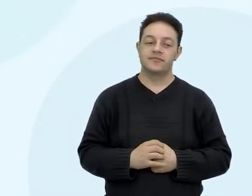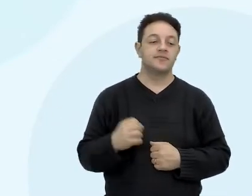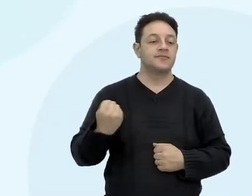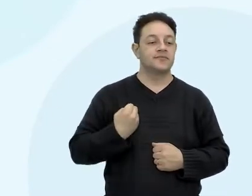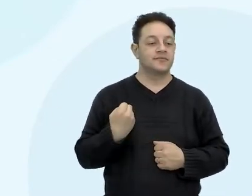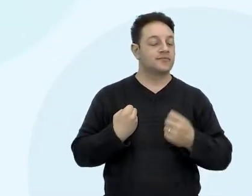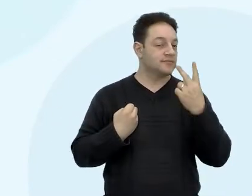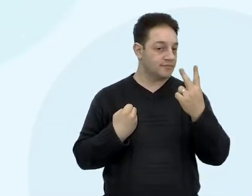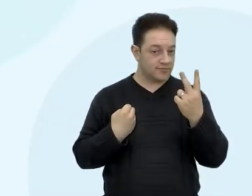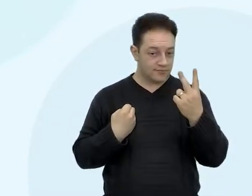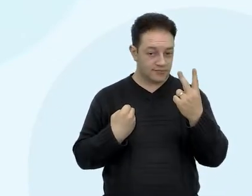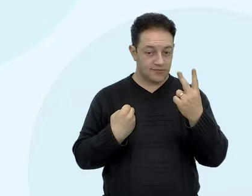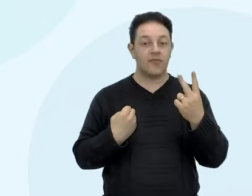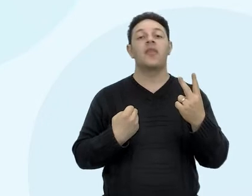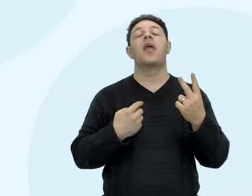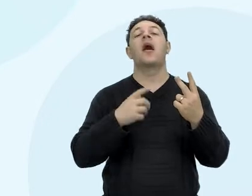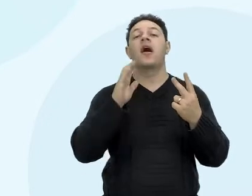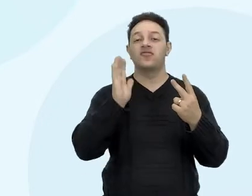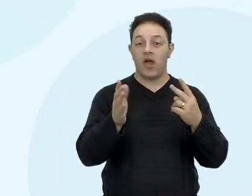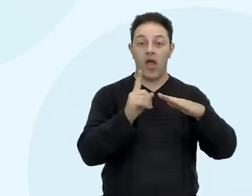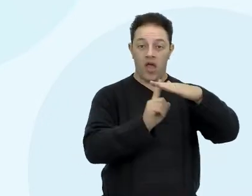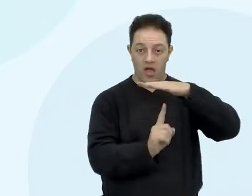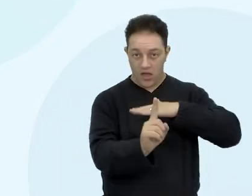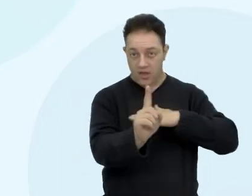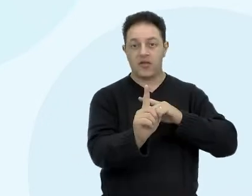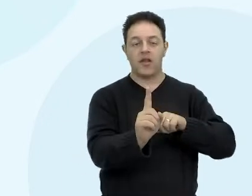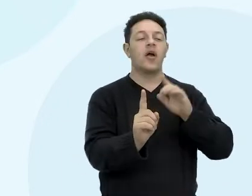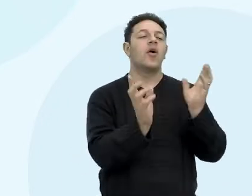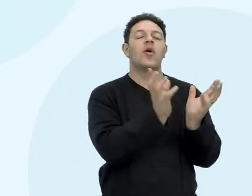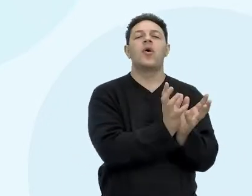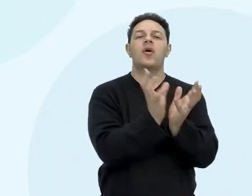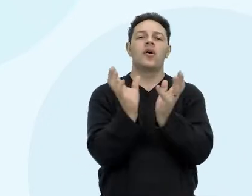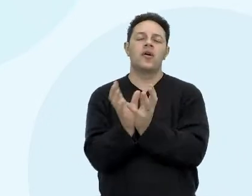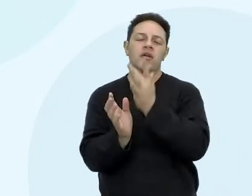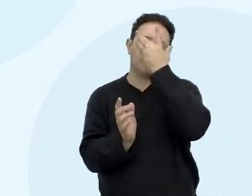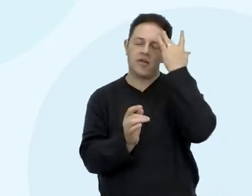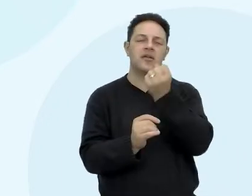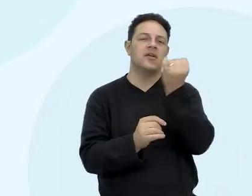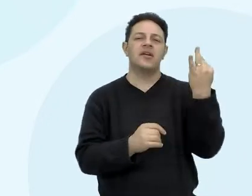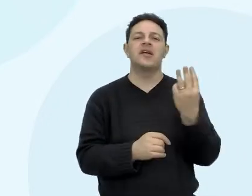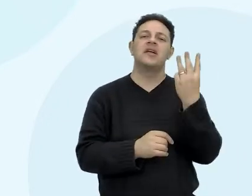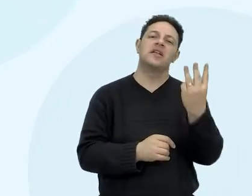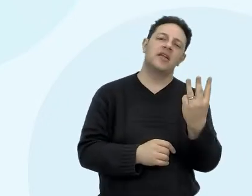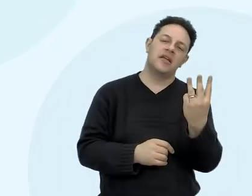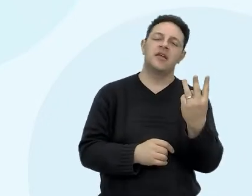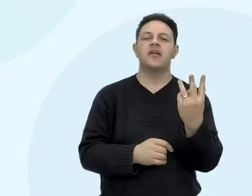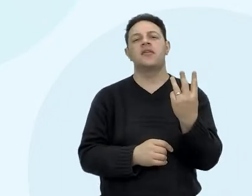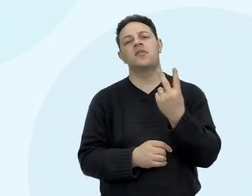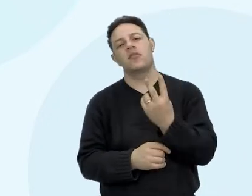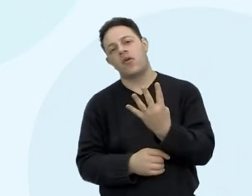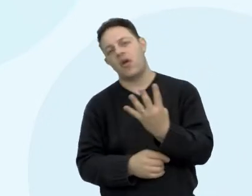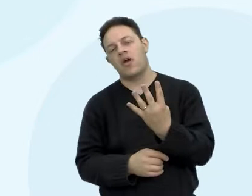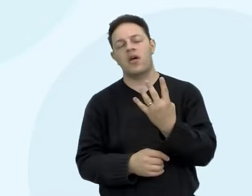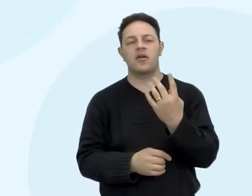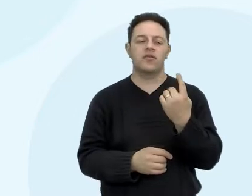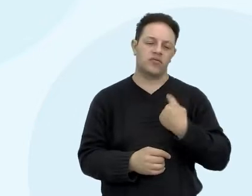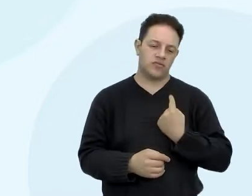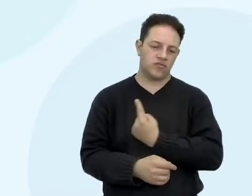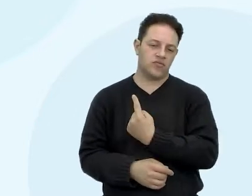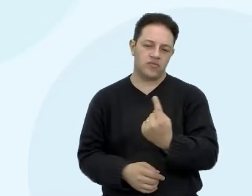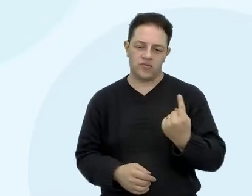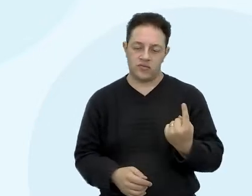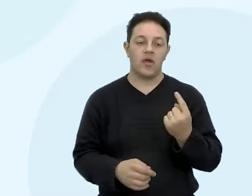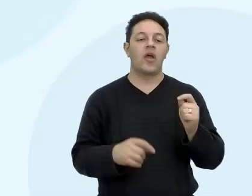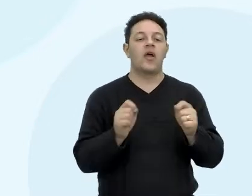2. Feitos os avatars, cada grupo de 3 a 4 ou individual, 1 a 1, criará uma trilha